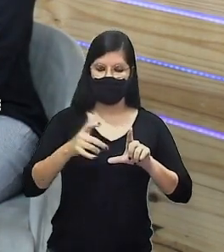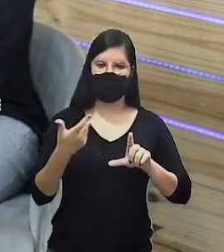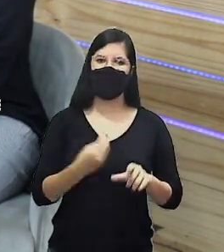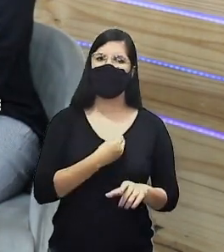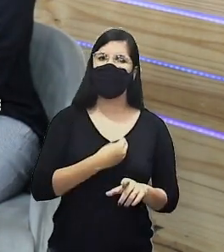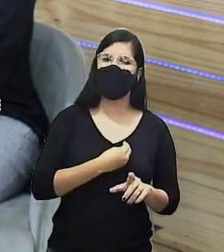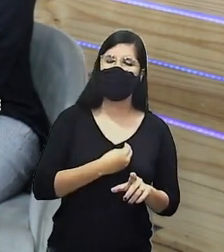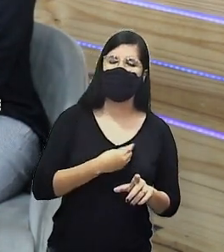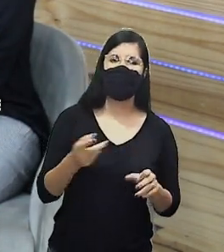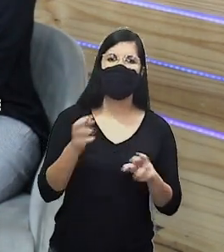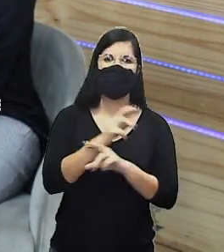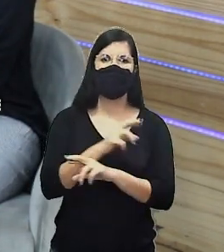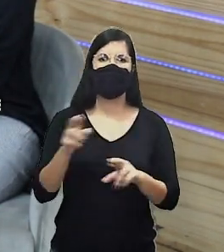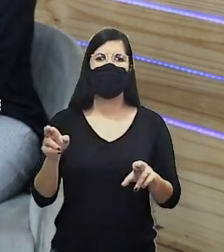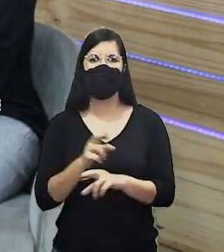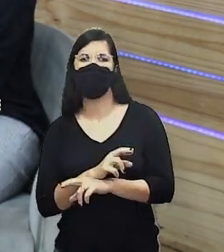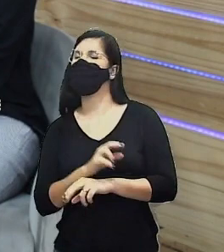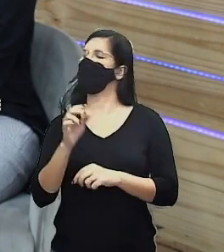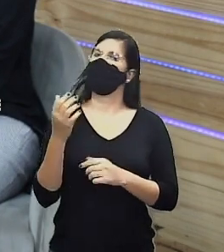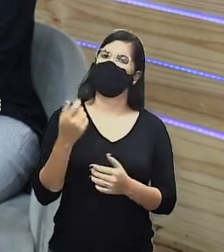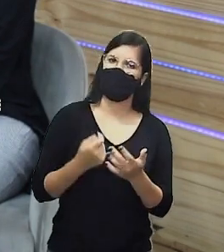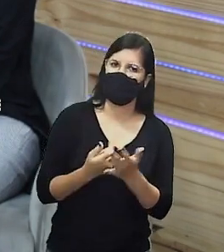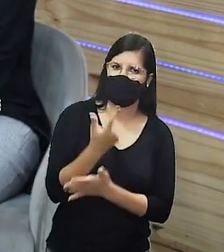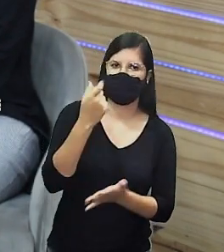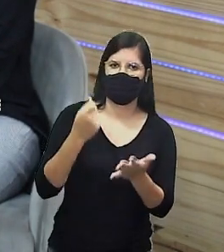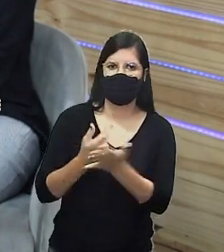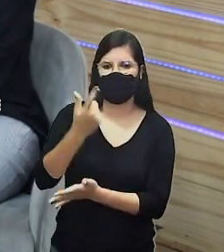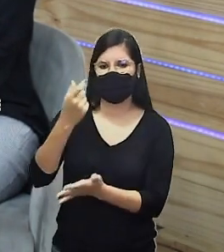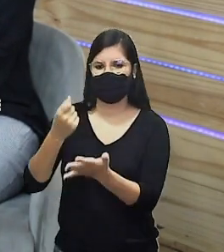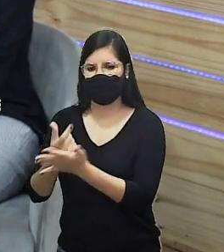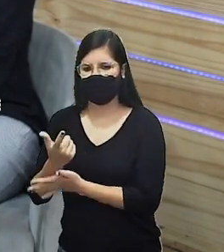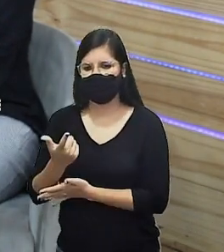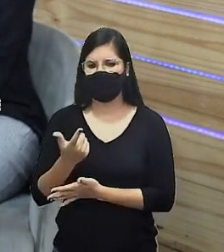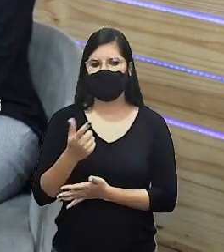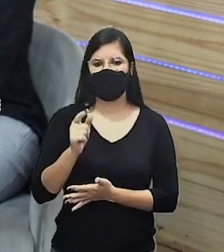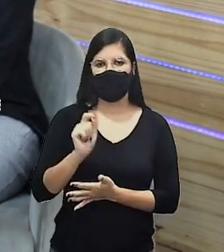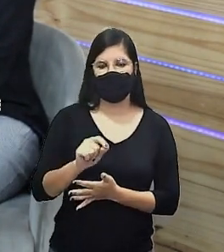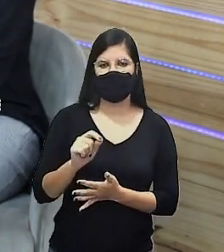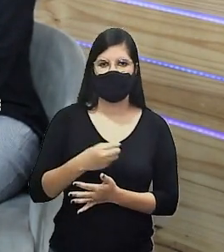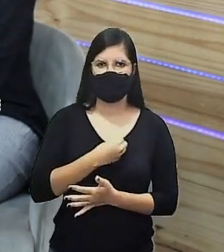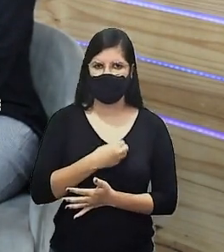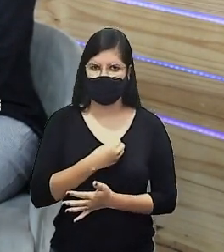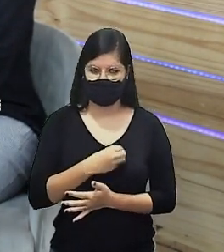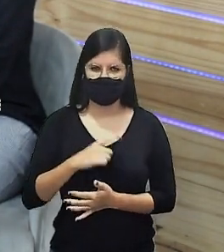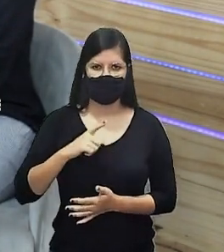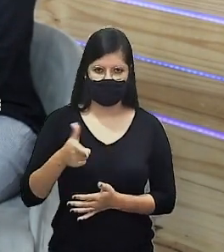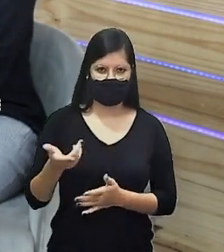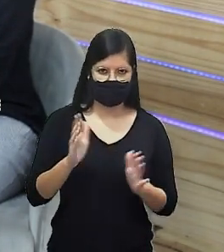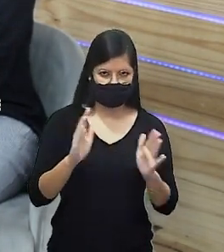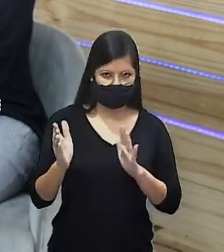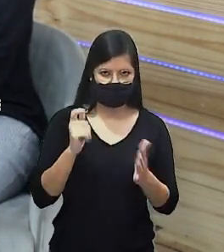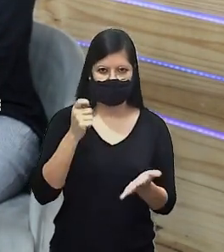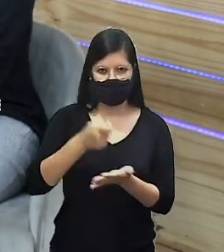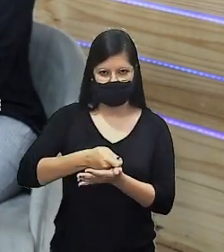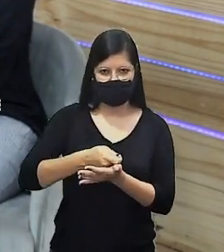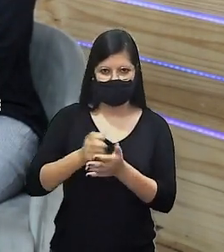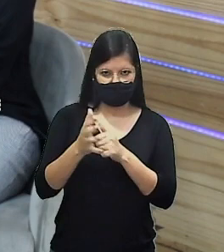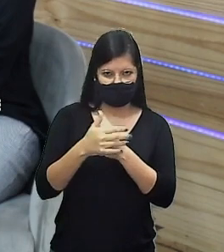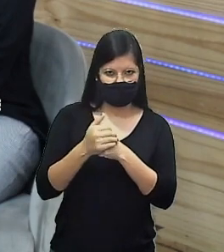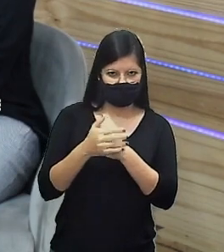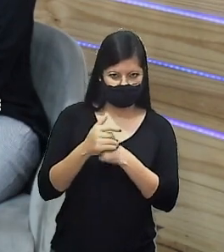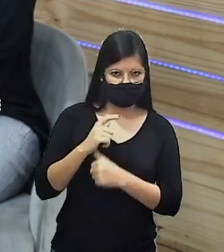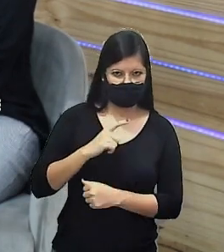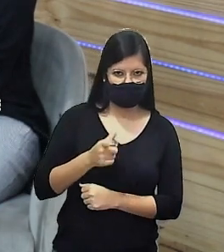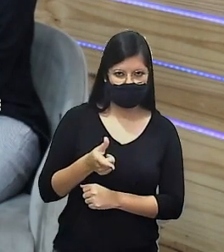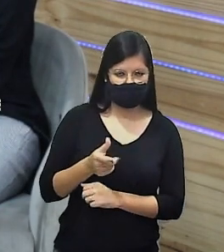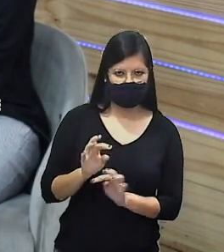vivemos uma era de relações líquidas, de consumo do efêmero. Né? Será que nós vivemos uma era também de consumo do afeto? Será